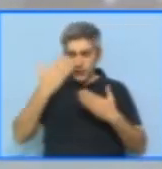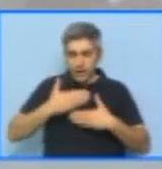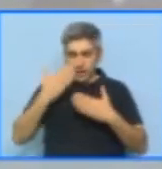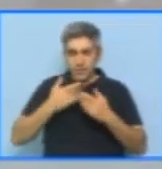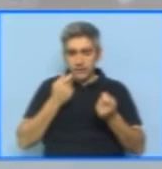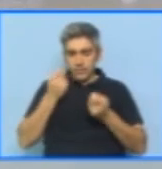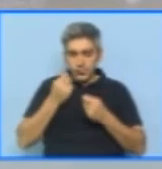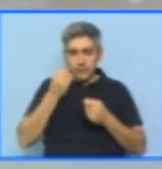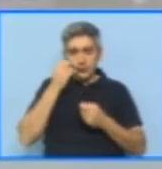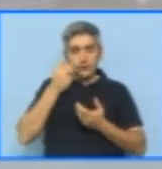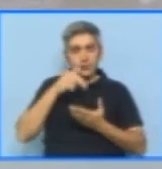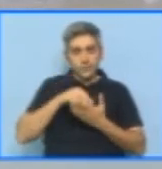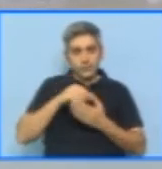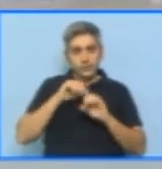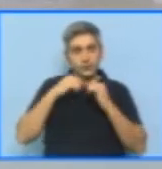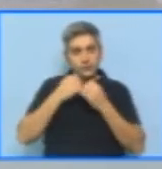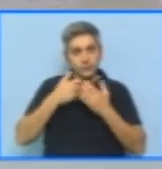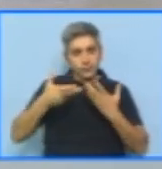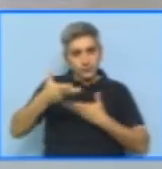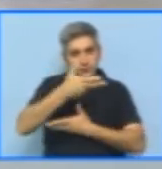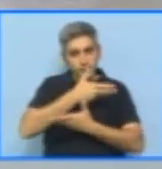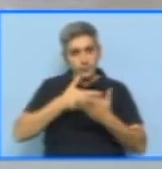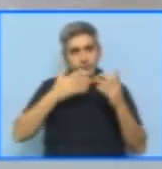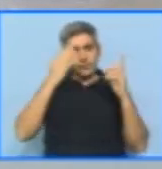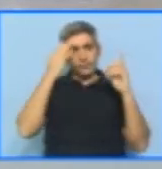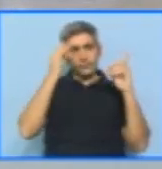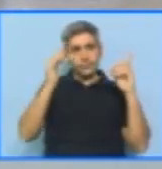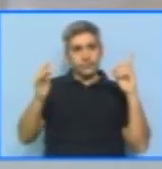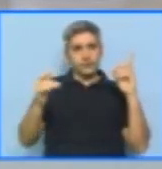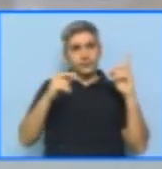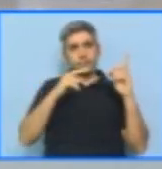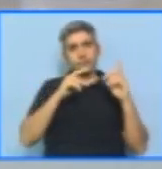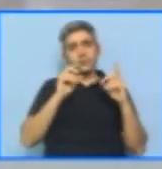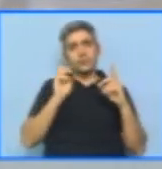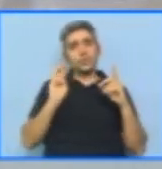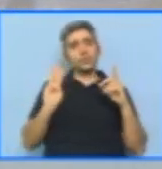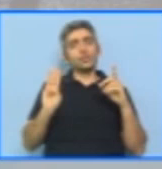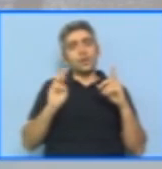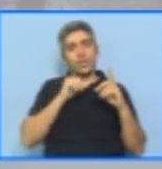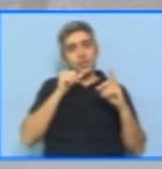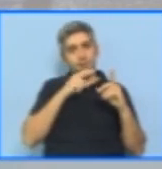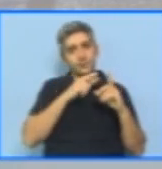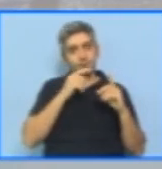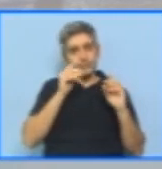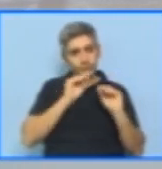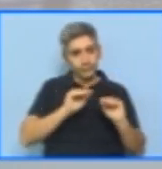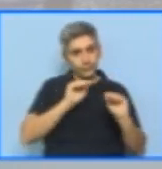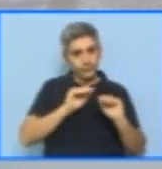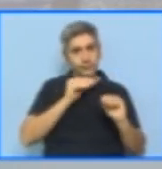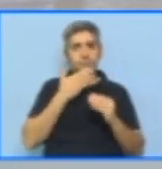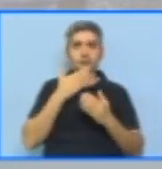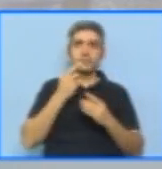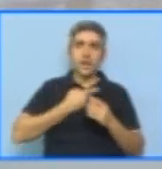expressão, na forma como estamos entrosados na sociedade. E esta teoria que se pratica muito nos escuteiros, que é dar o